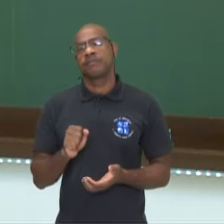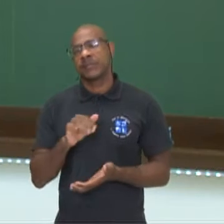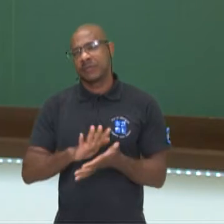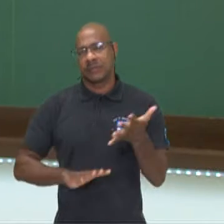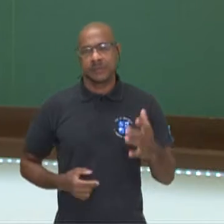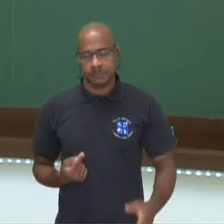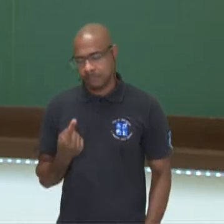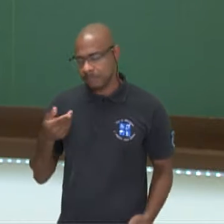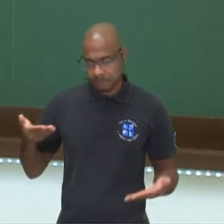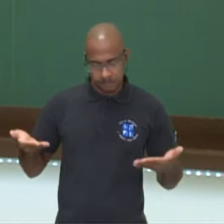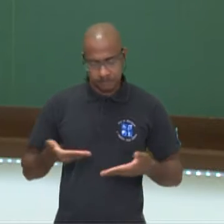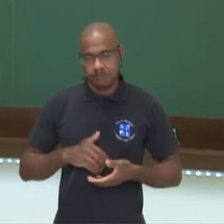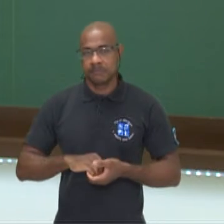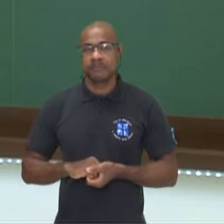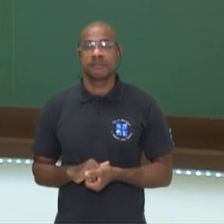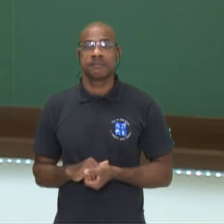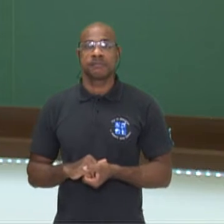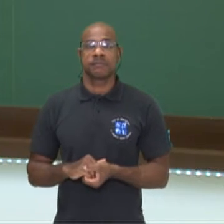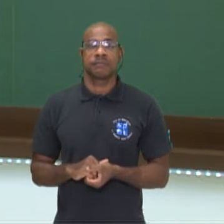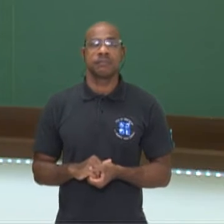Vamos, então, à nossa primeira atividade, turma?